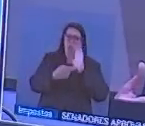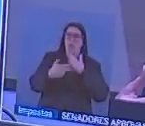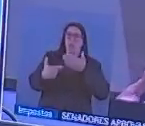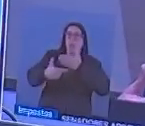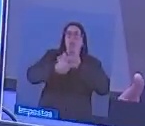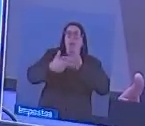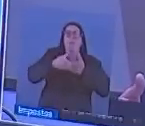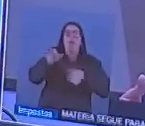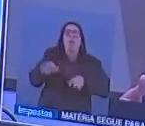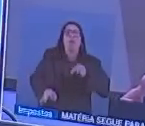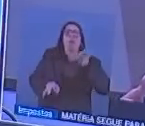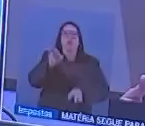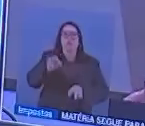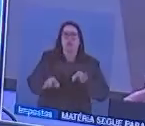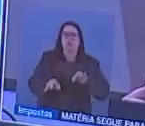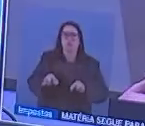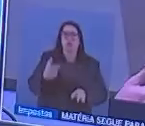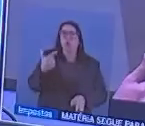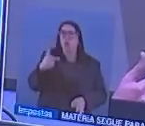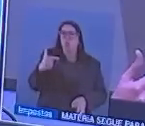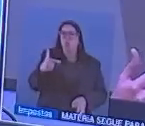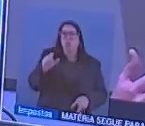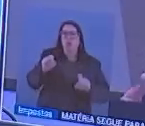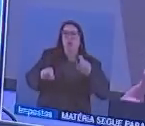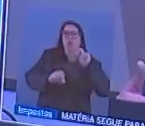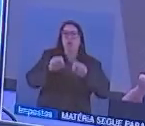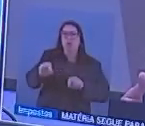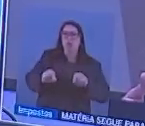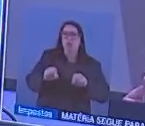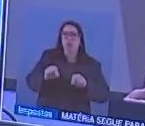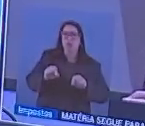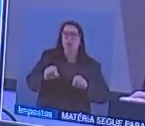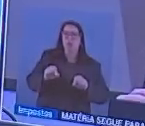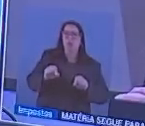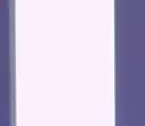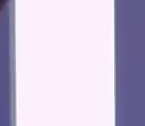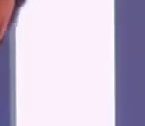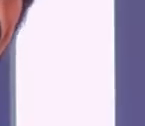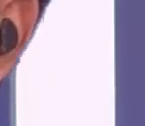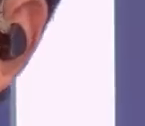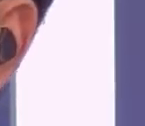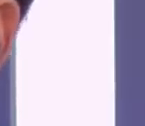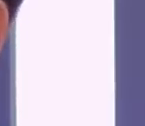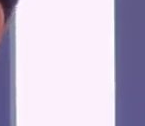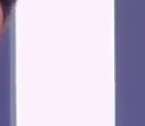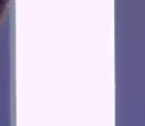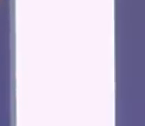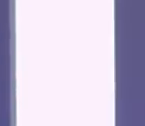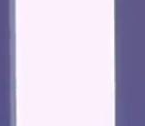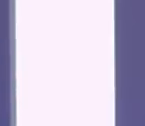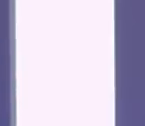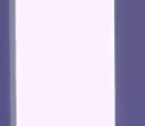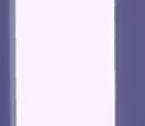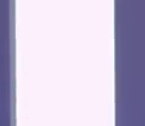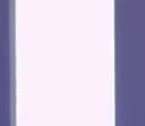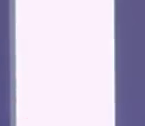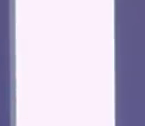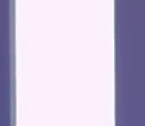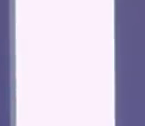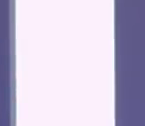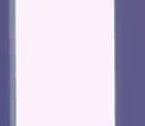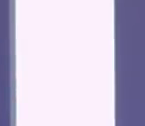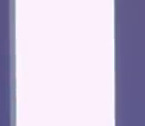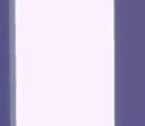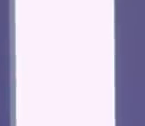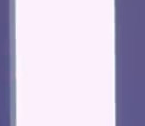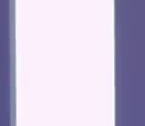essa pressão. Porque se votar no marco temporal, e aí ele votar, né, contra